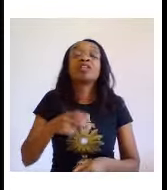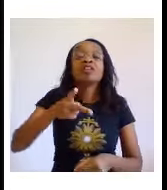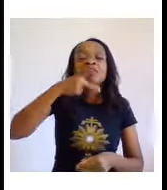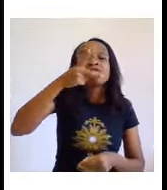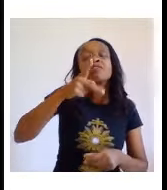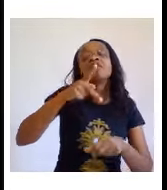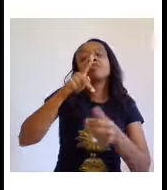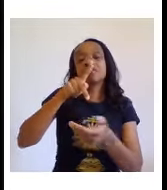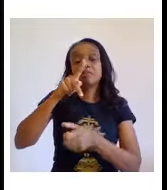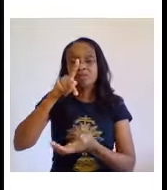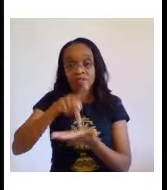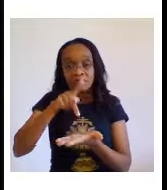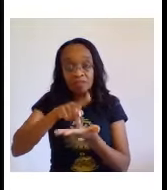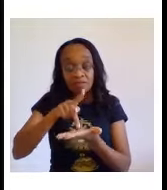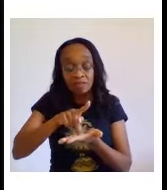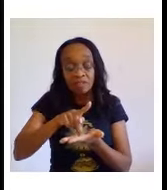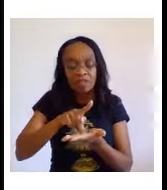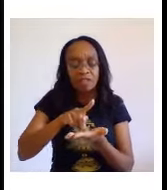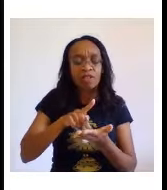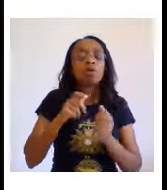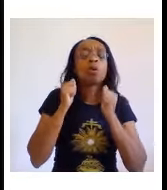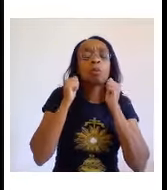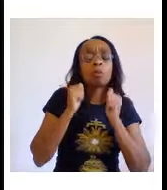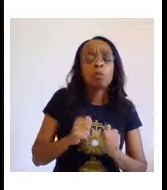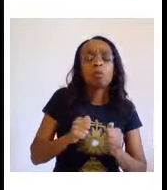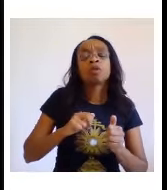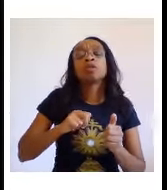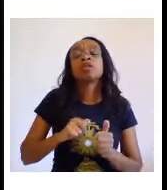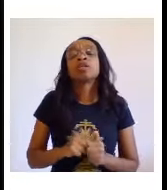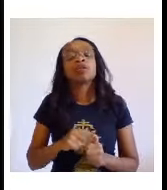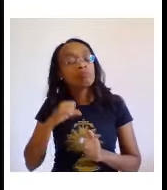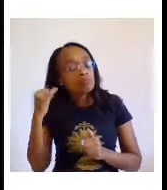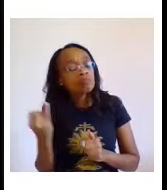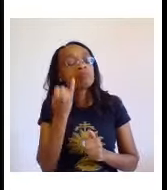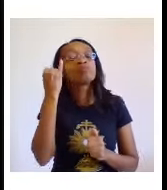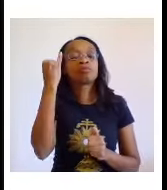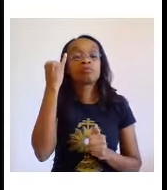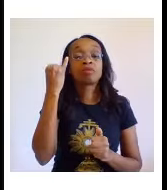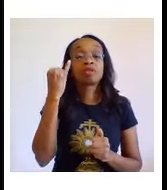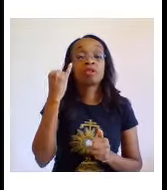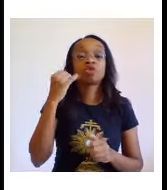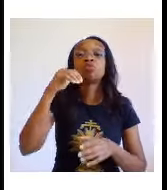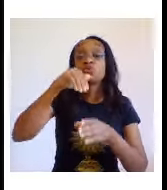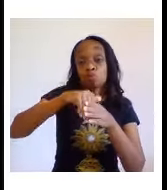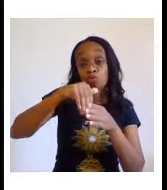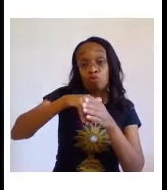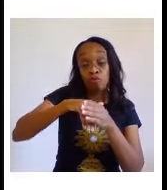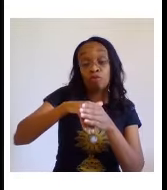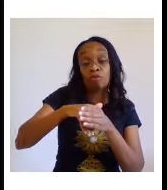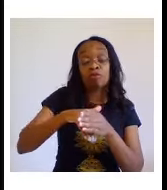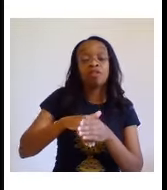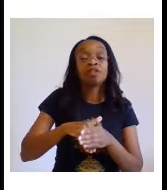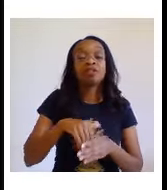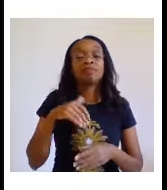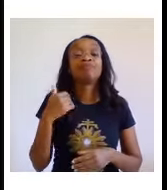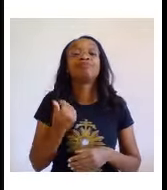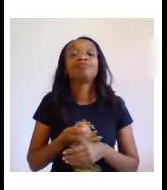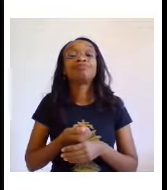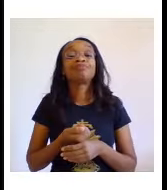fundamental. A gente tem um poder aí significativo. Então, uma das coisas que eu defendo